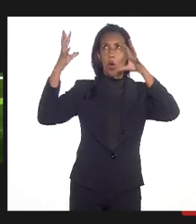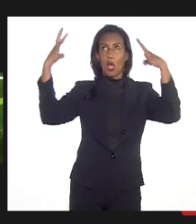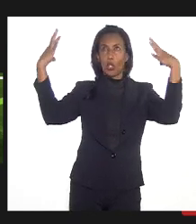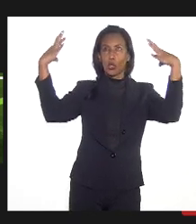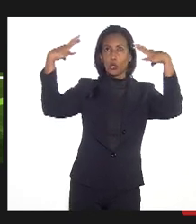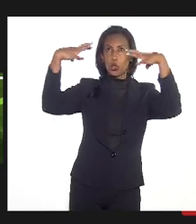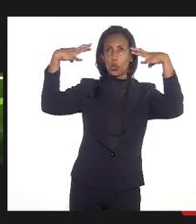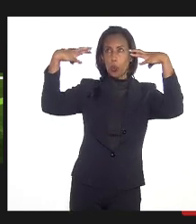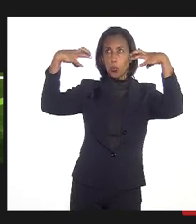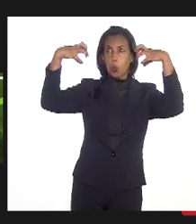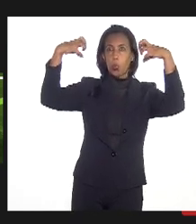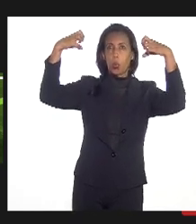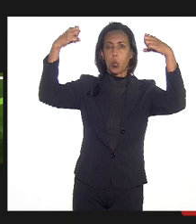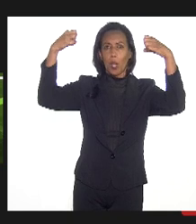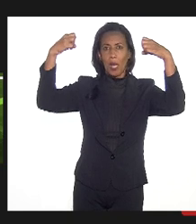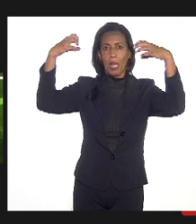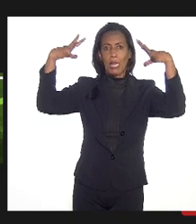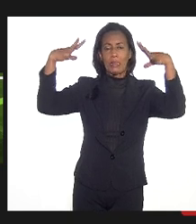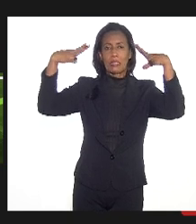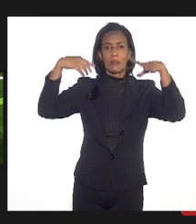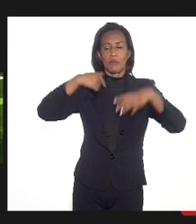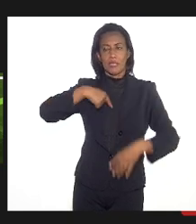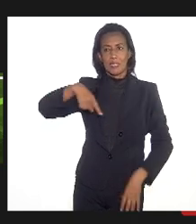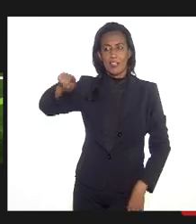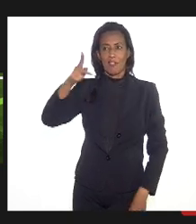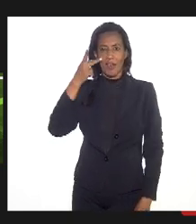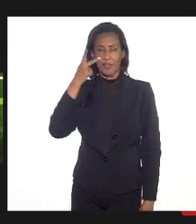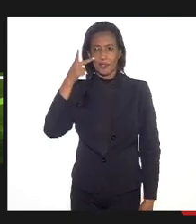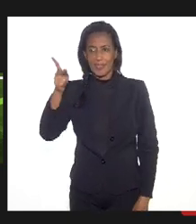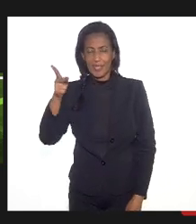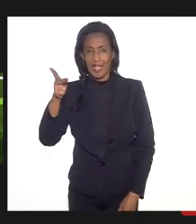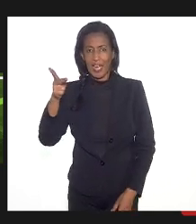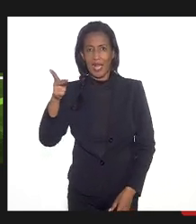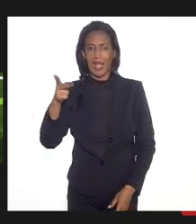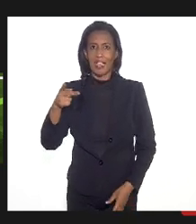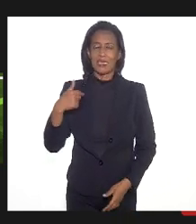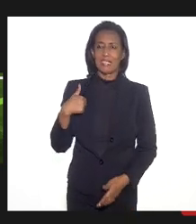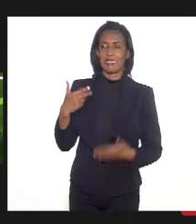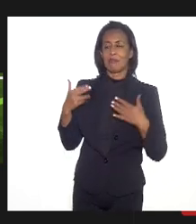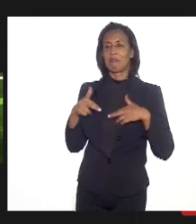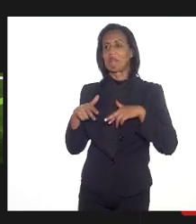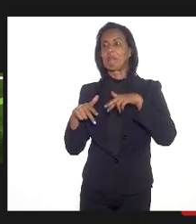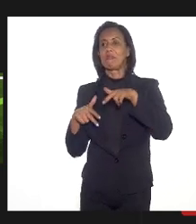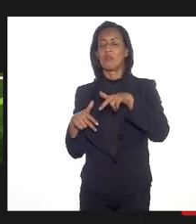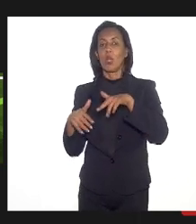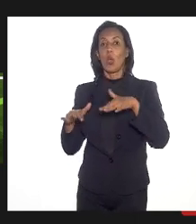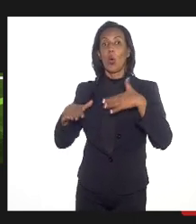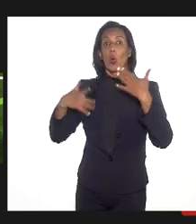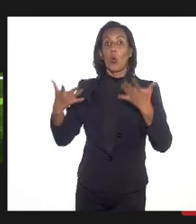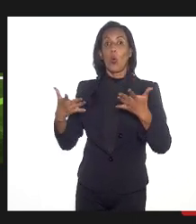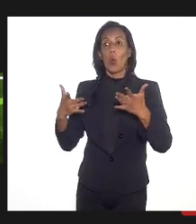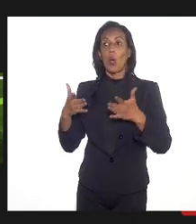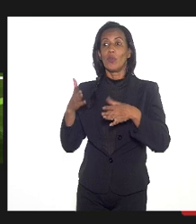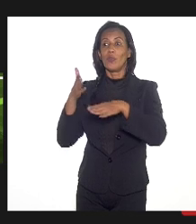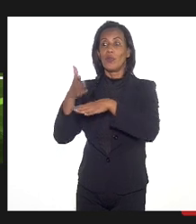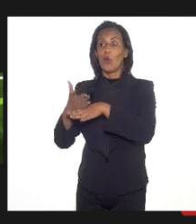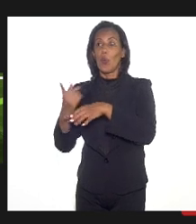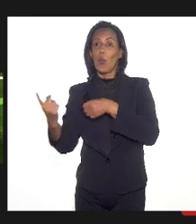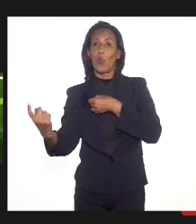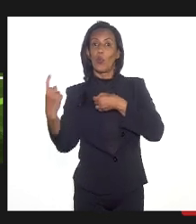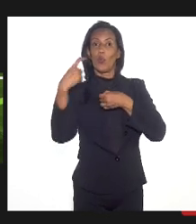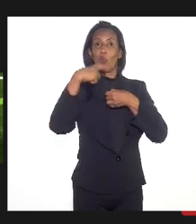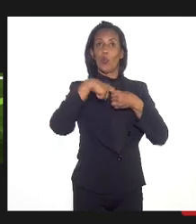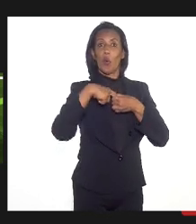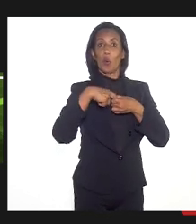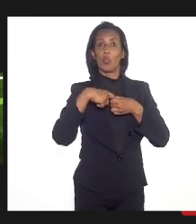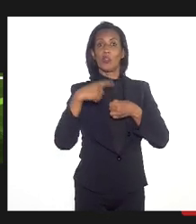Quilombo, quando volta, tem muita gente reclamando, ah, seu Toninho, não dá para ir no Quilombo, porque quando a gente sai do Quilombo, tem que ir direto